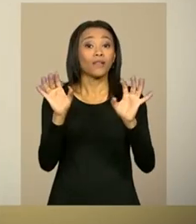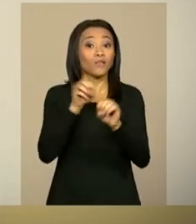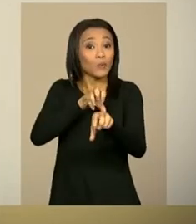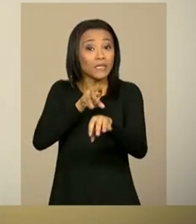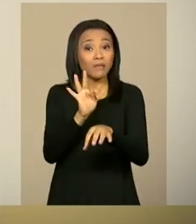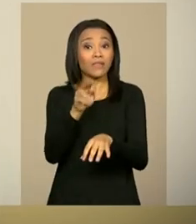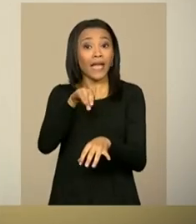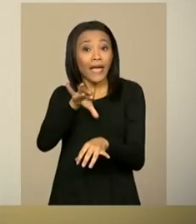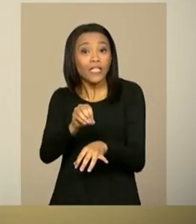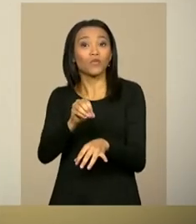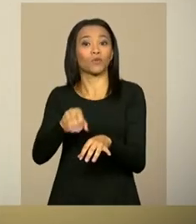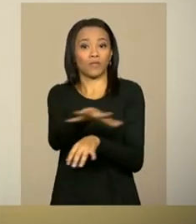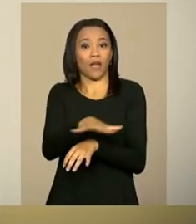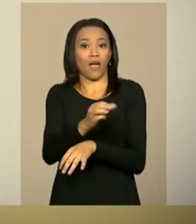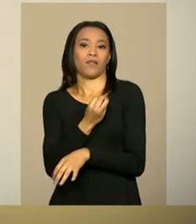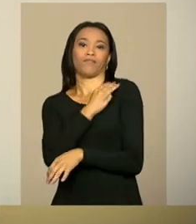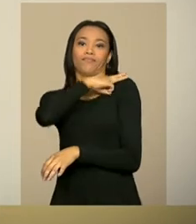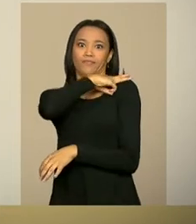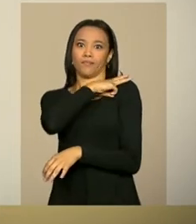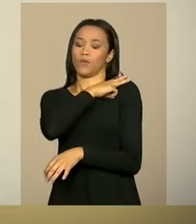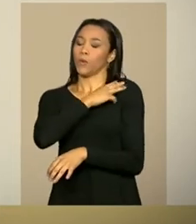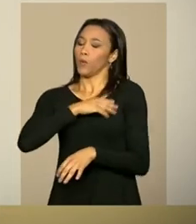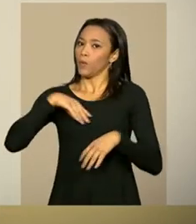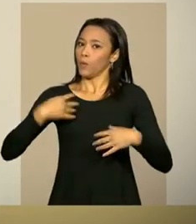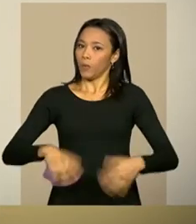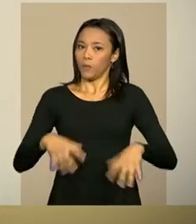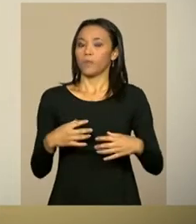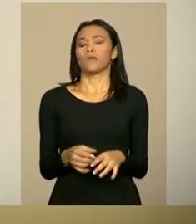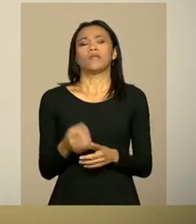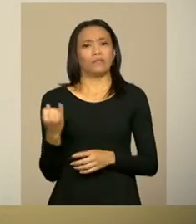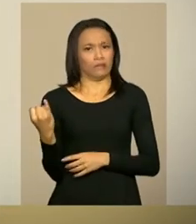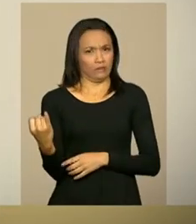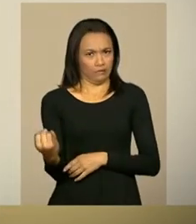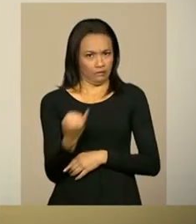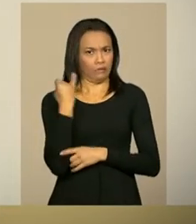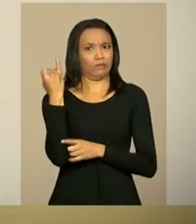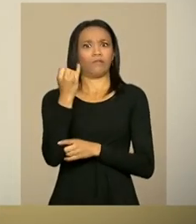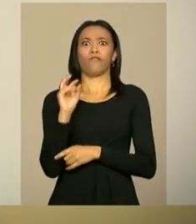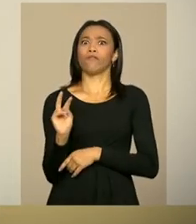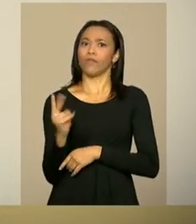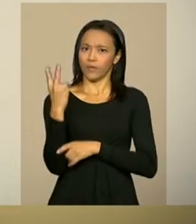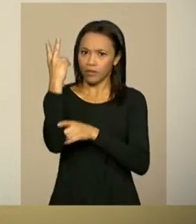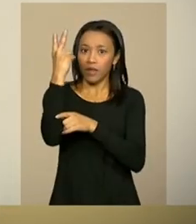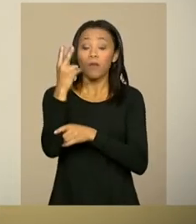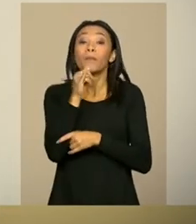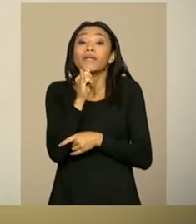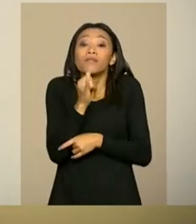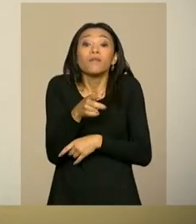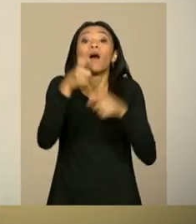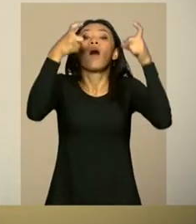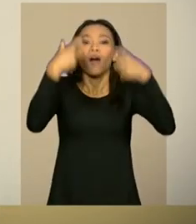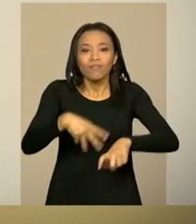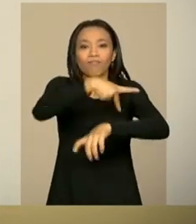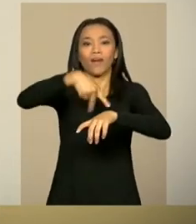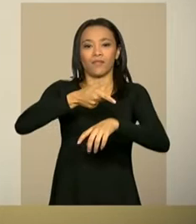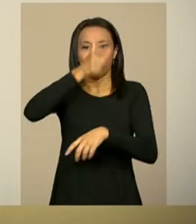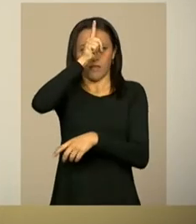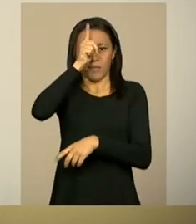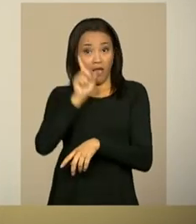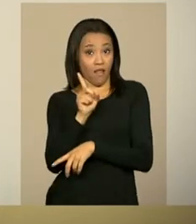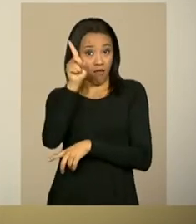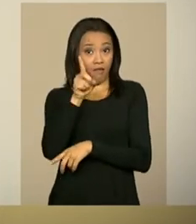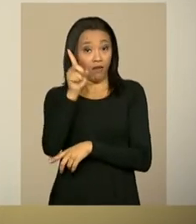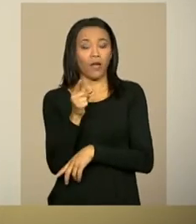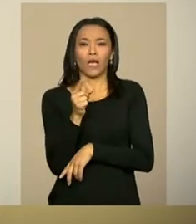técnico de nível médio faz diferença e ele é extremamente valorizado na Alemanha para dar um exemplo para você